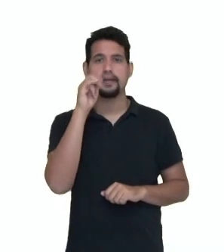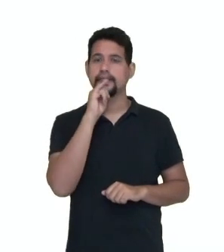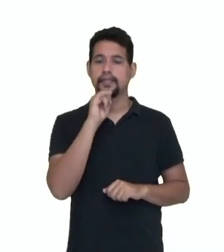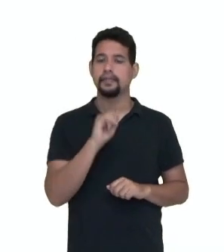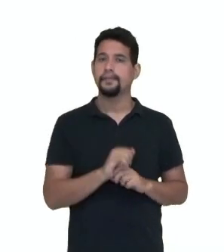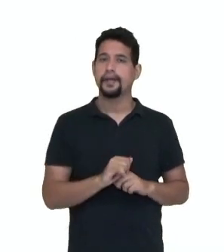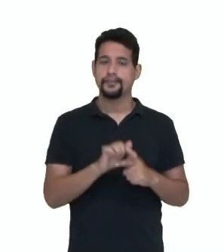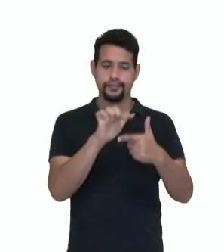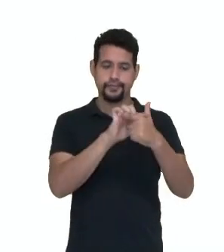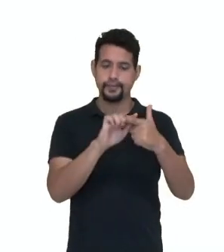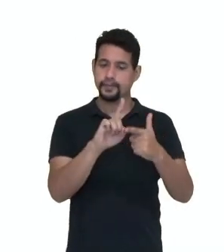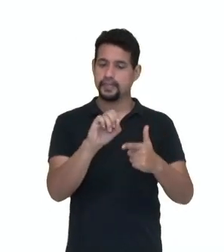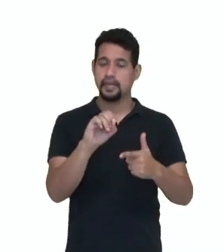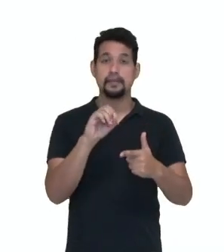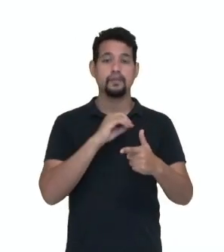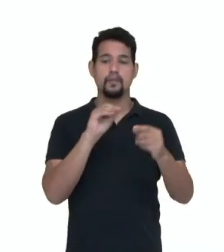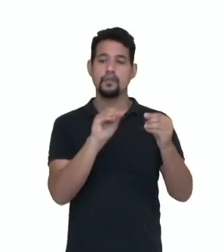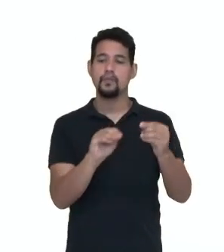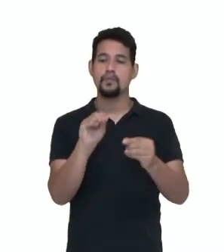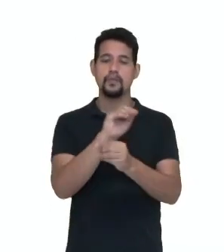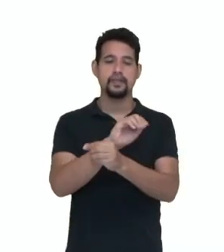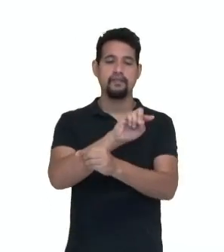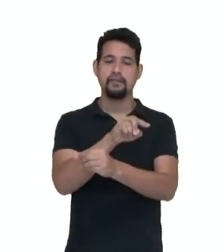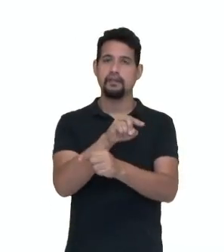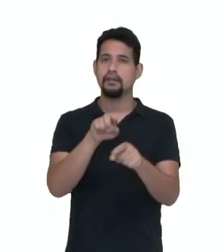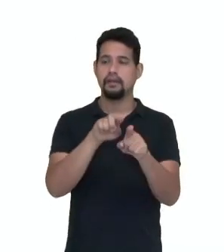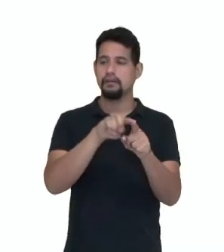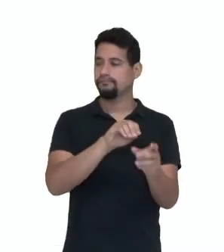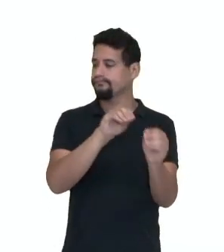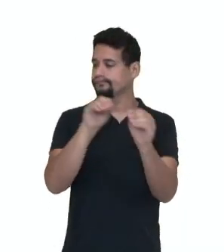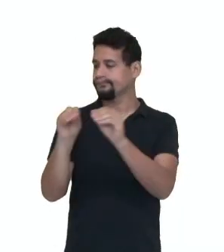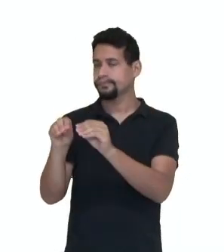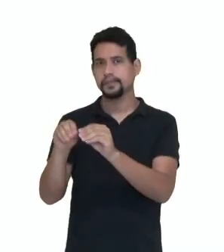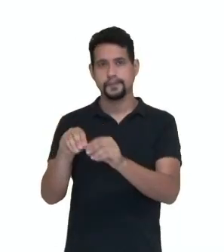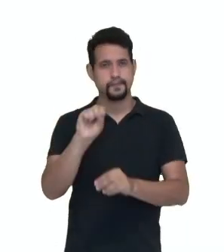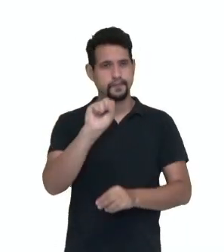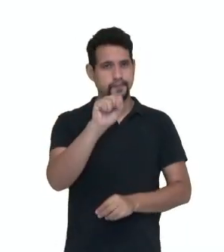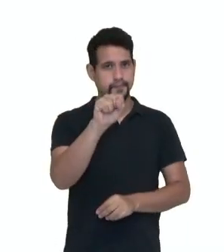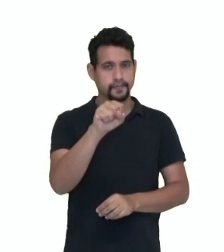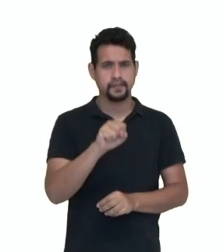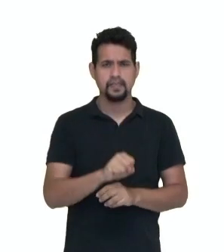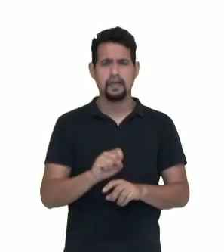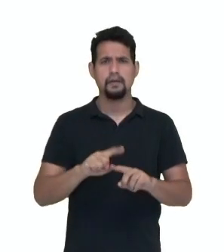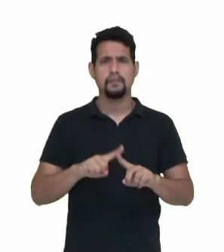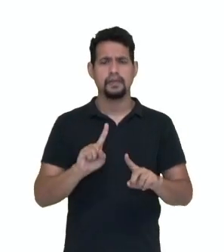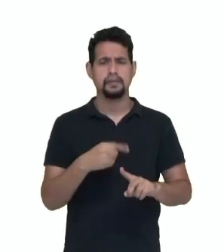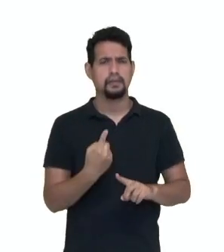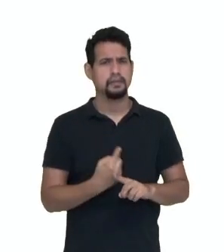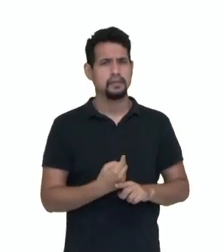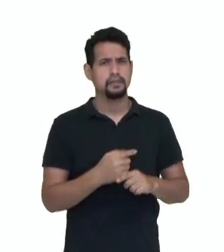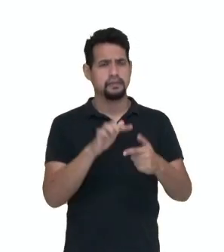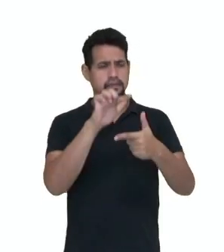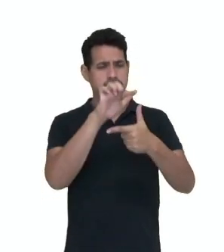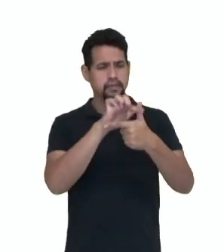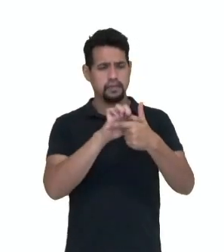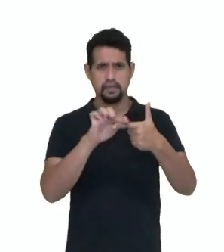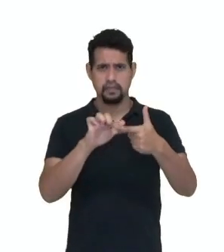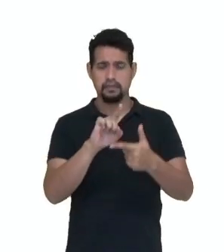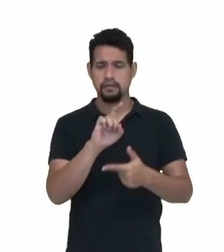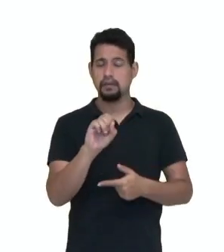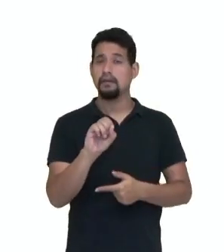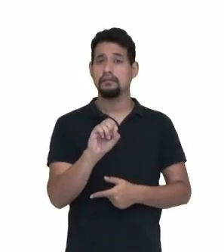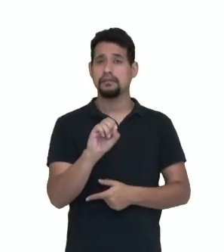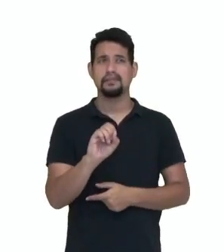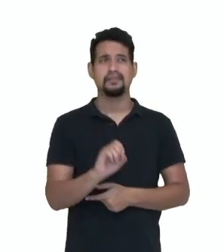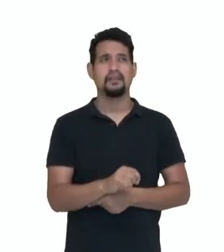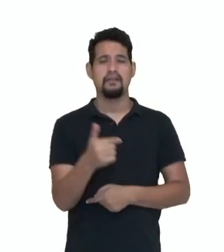10, nós deslocamos a vírgula uma casa para a esquerda, isso mesmo. Então, quando nós fazemos essa divisão aqui, ó, por 10, tá